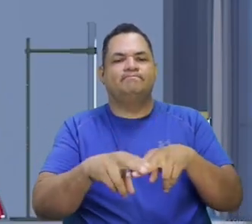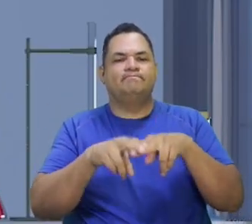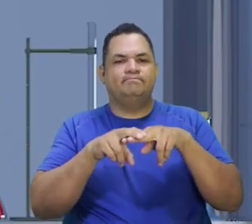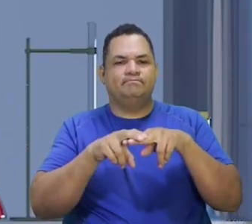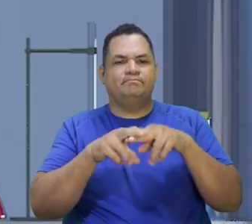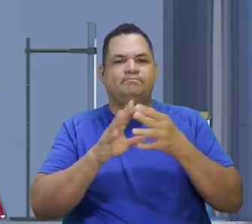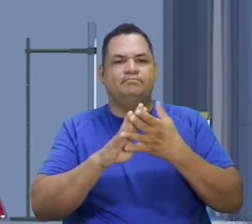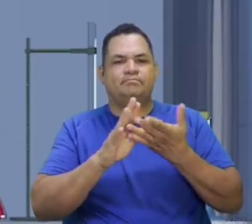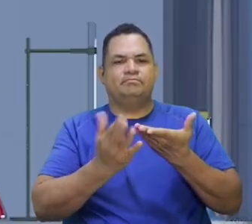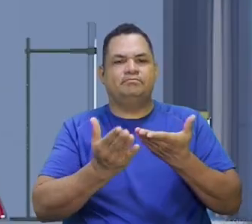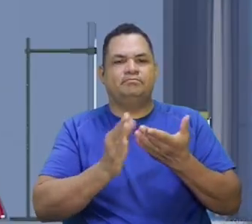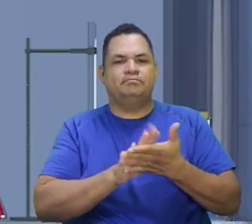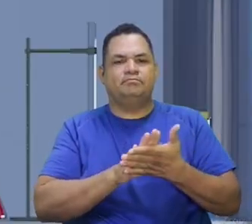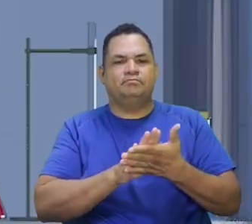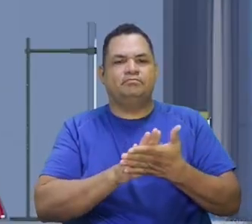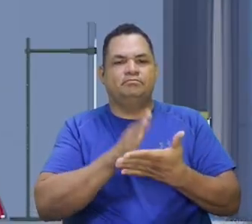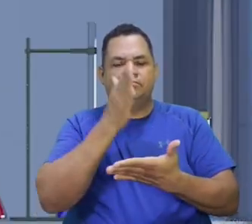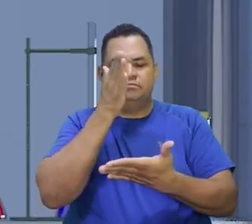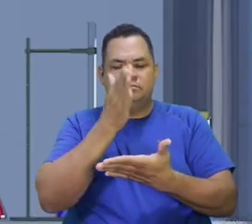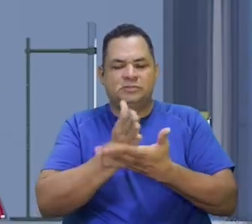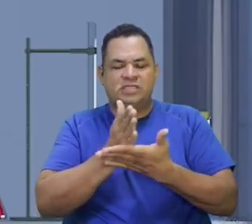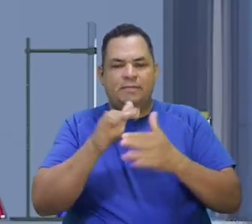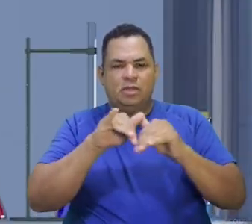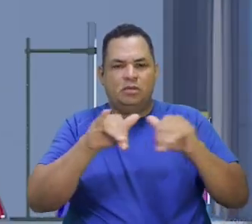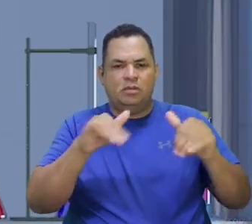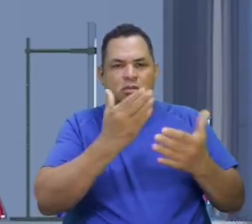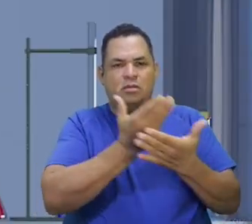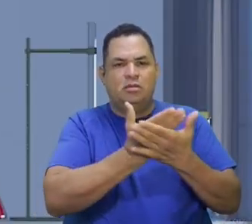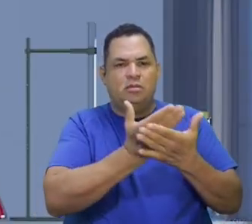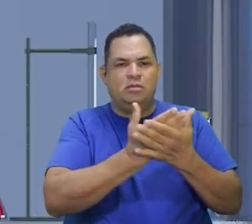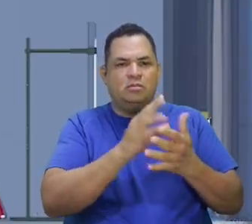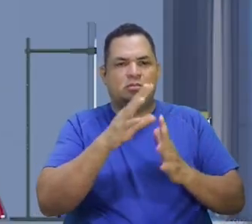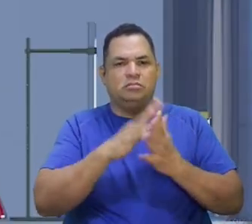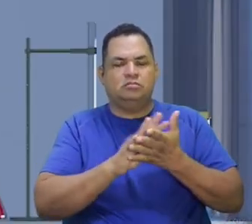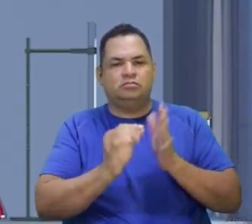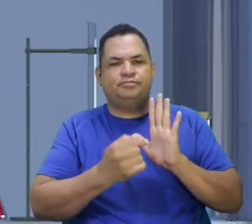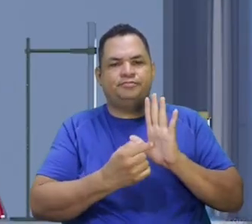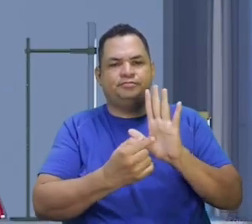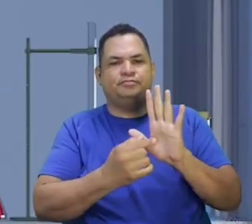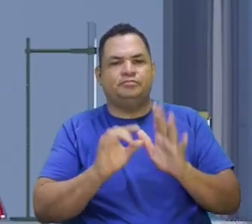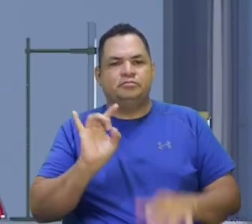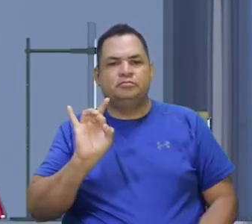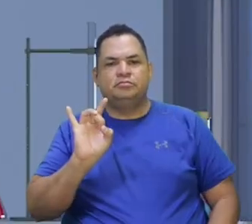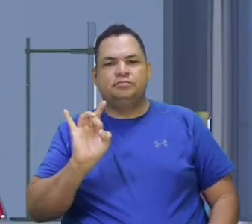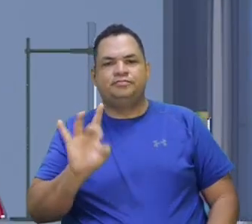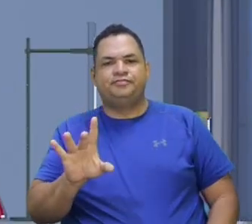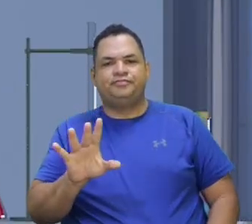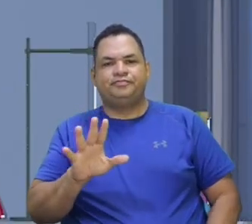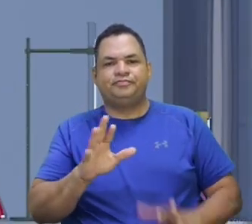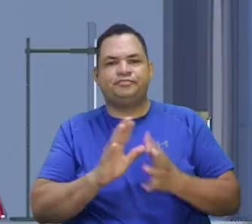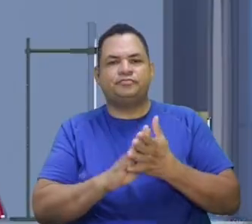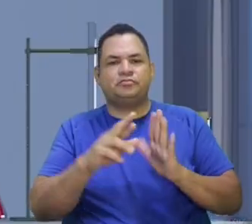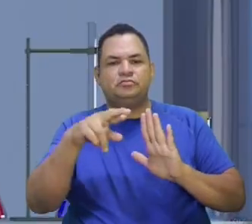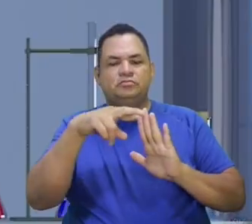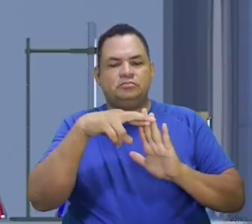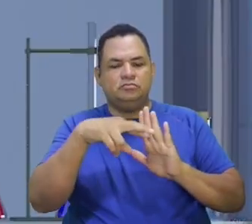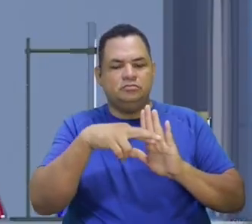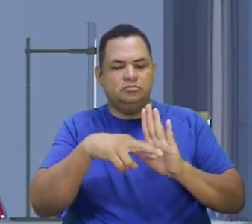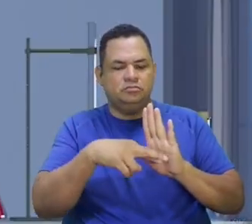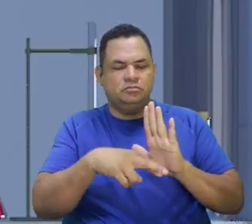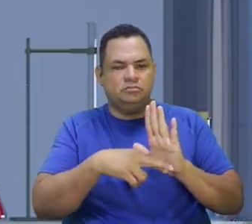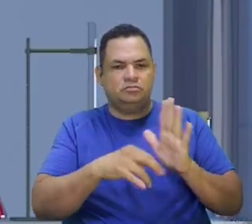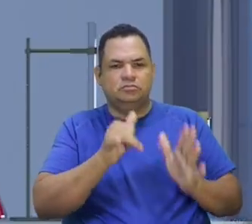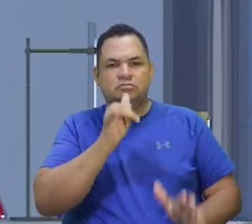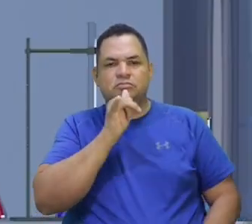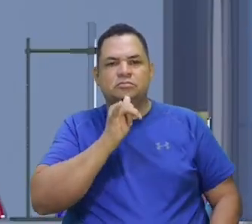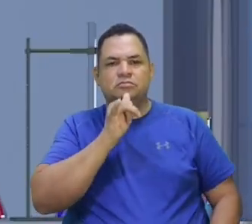que a gente dividiu essa aula de número 21 para retratar somente nas regras e exemplos